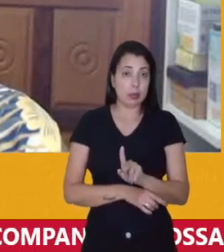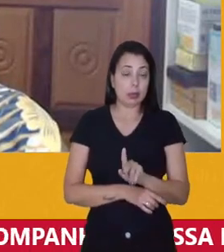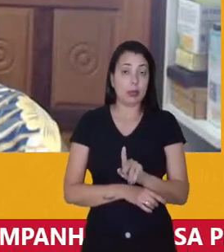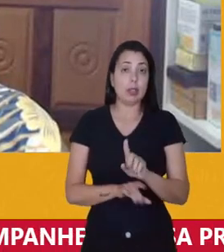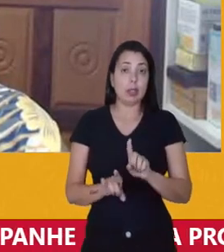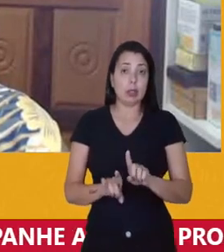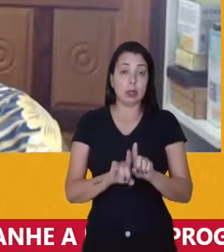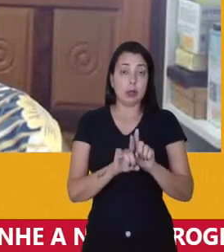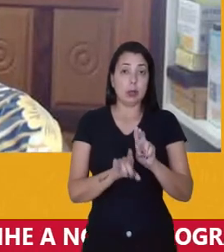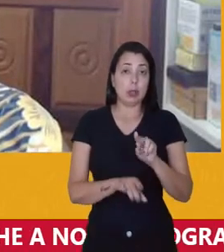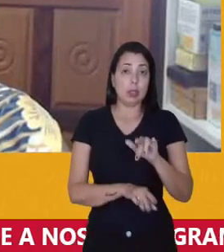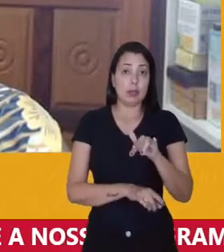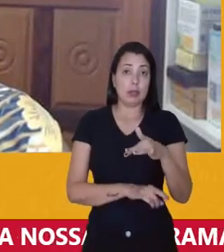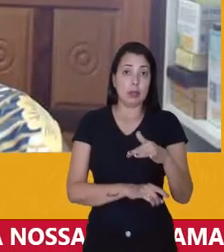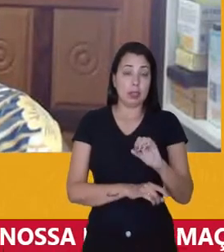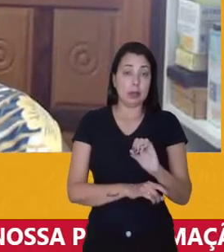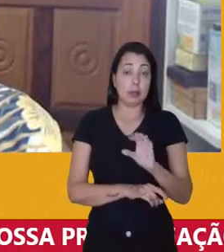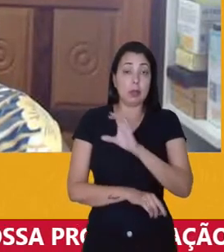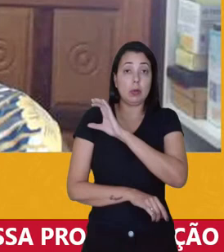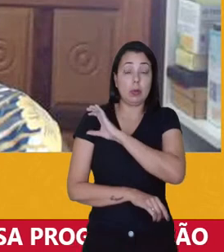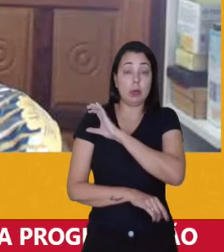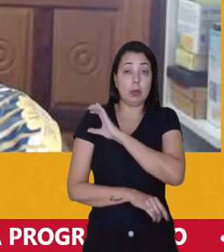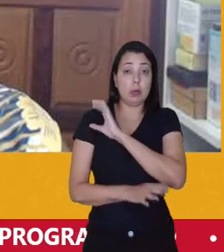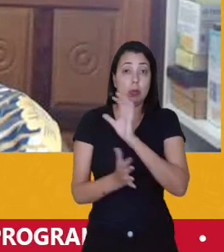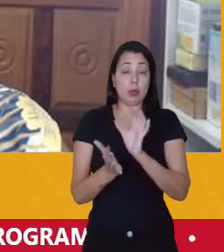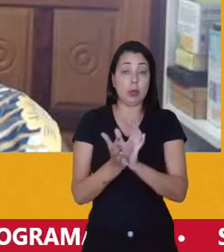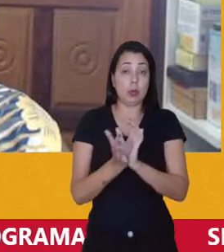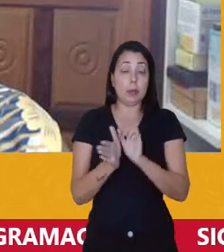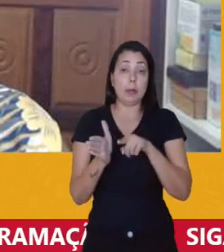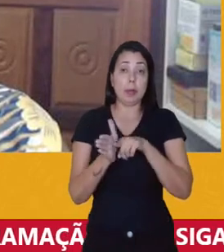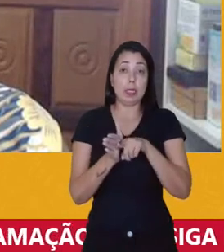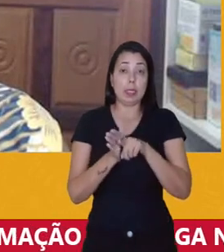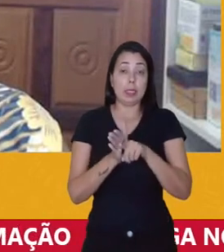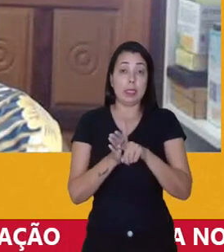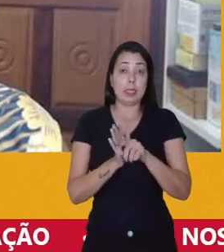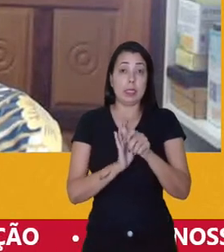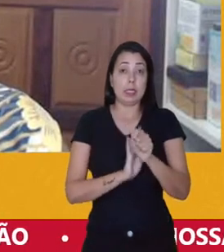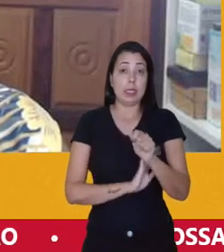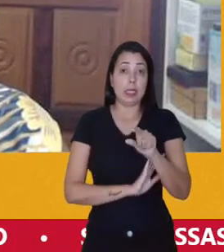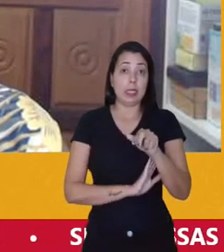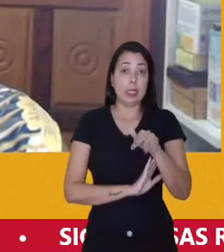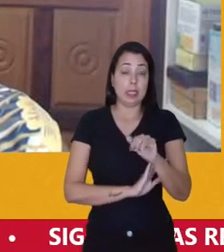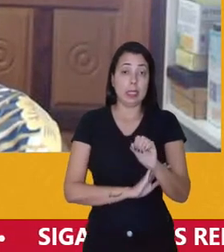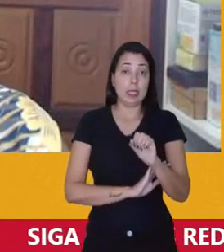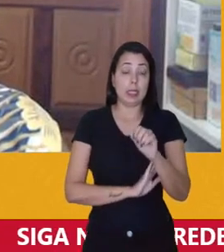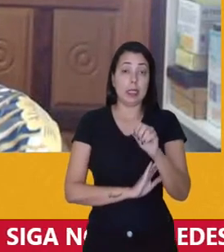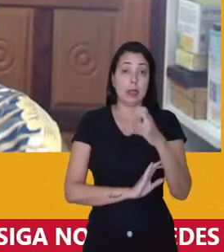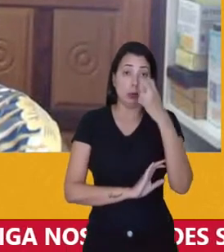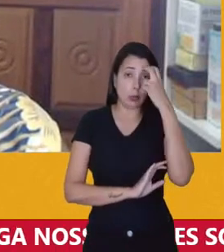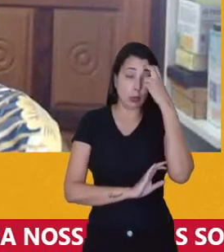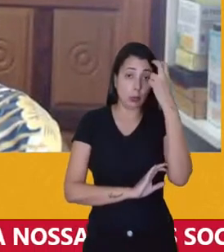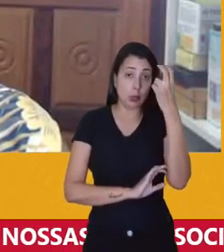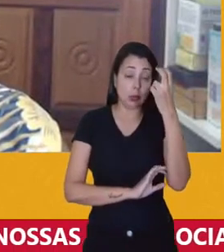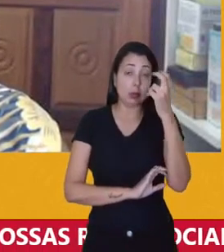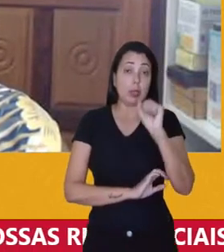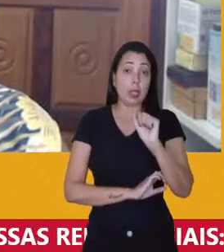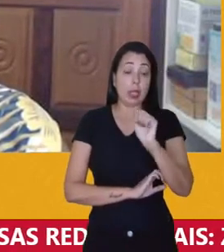da Unifesp, coordenadora do grupo de pesquisa Laroyer, Culturas Infantis e